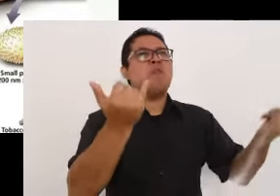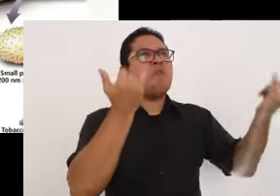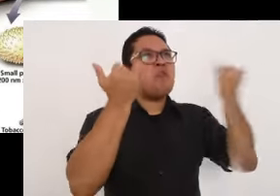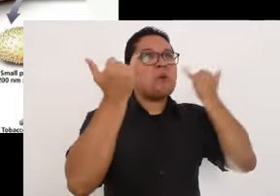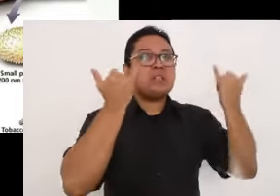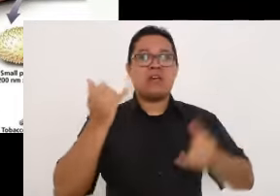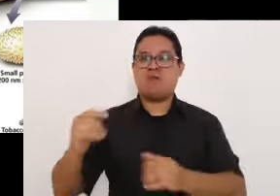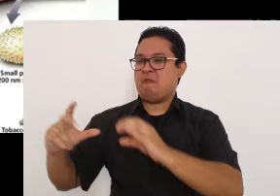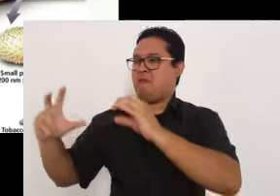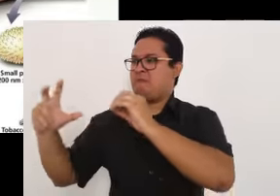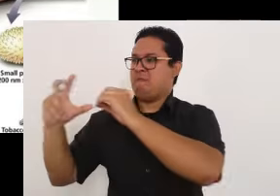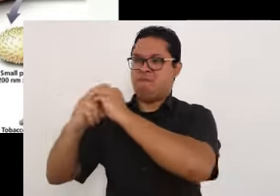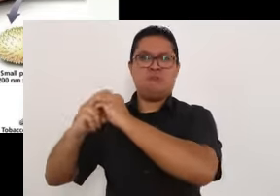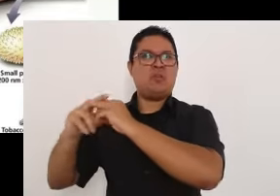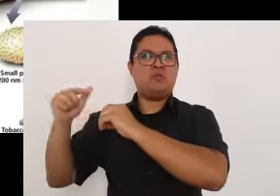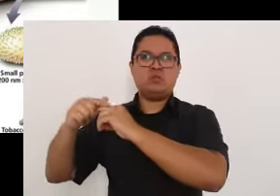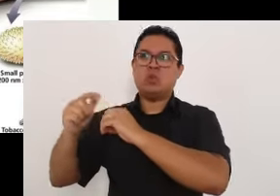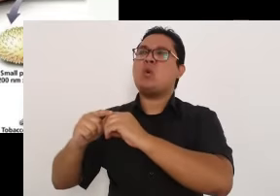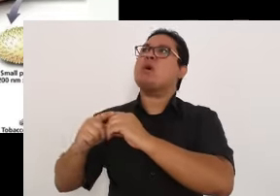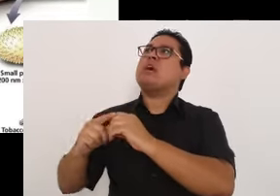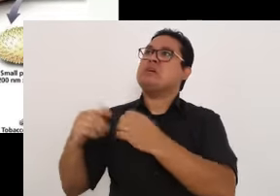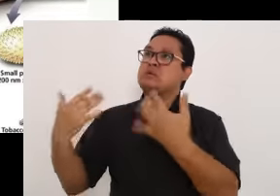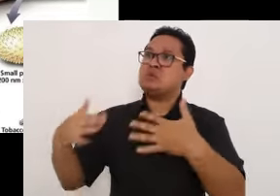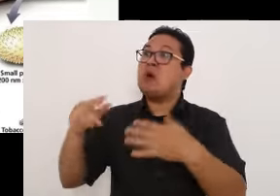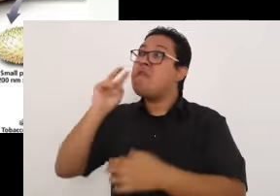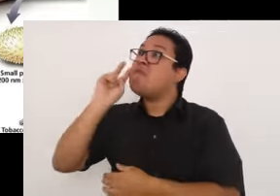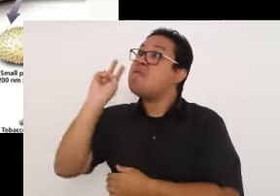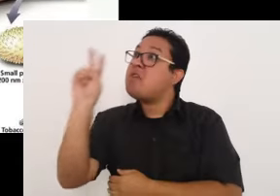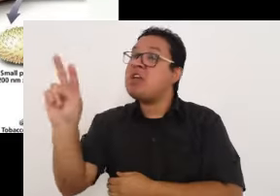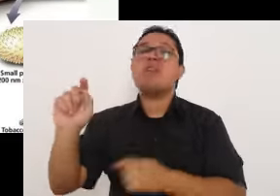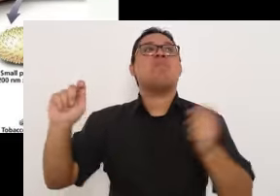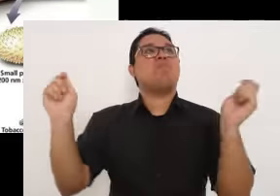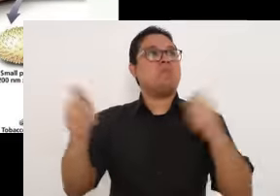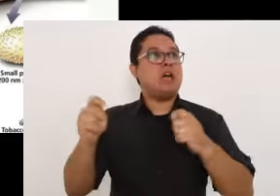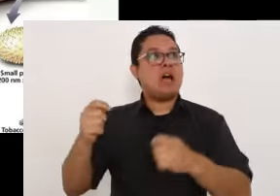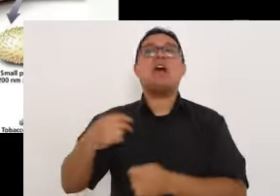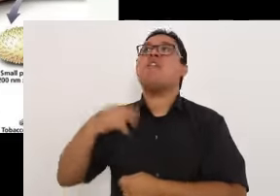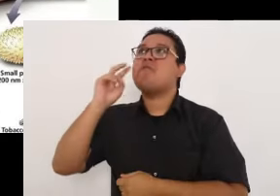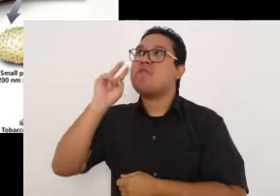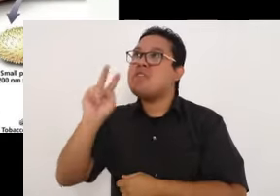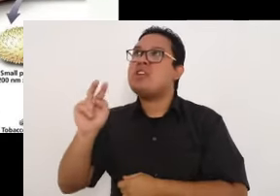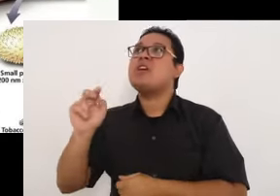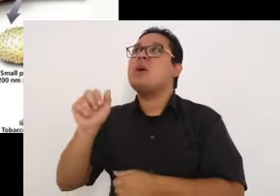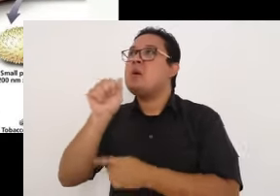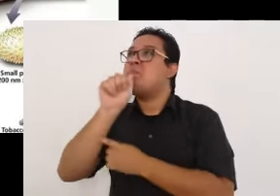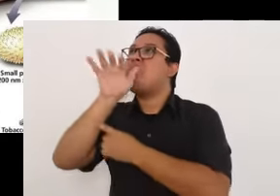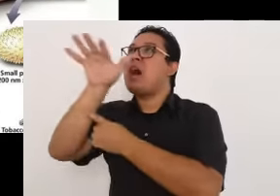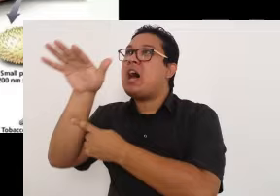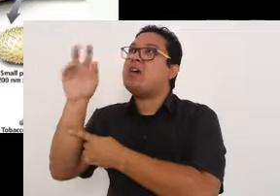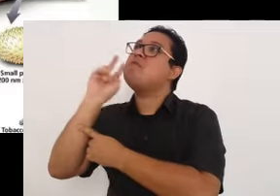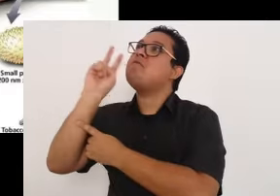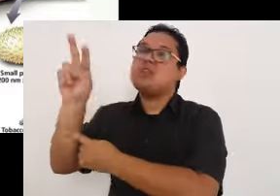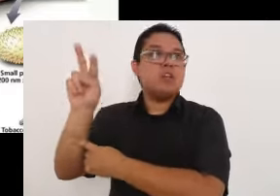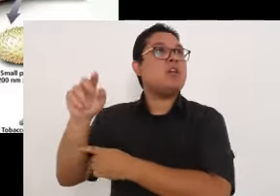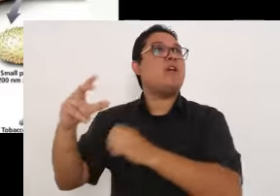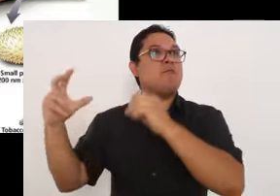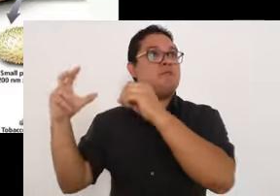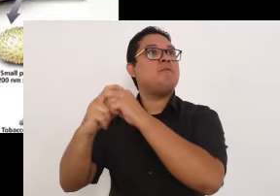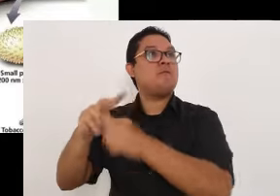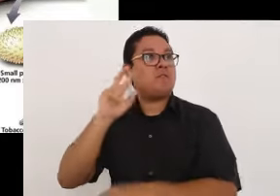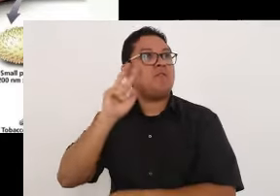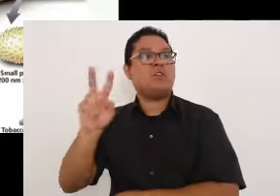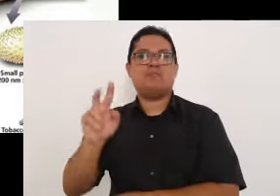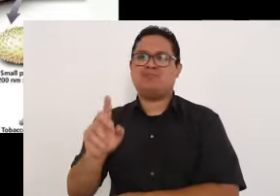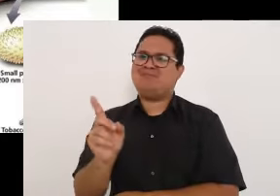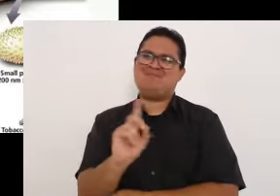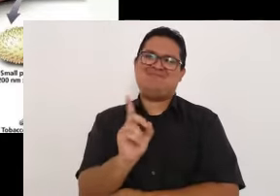está claro que não, né? Porque a célula do sangue você só vê no microscópio. A bactéria, a gente, no